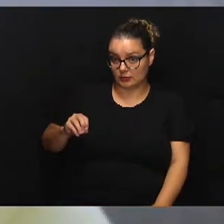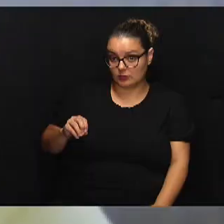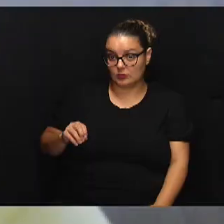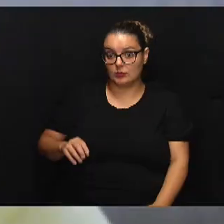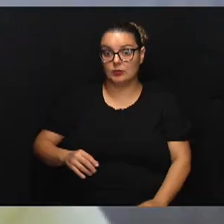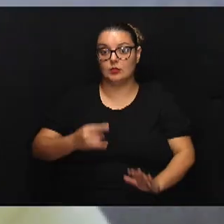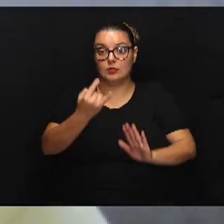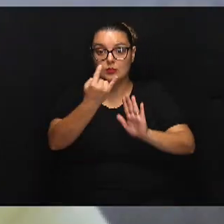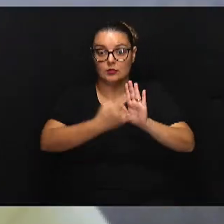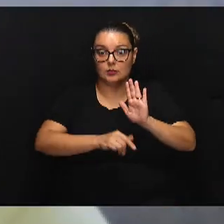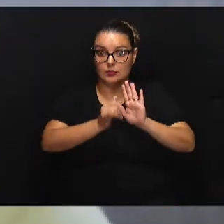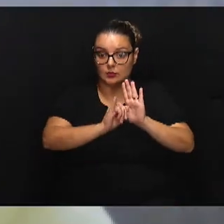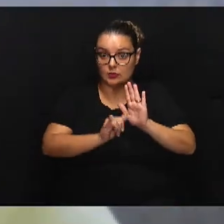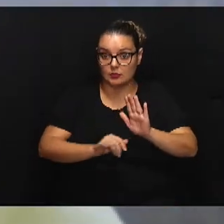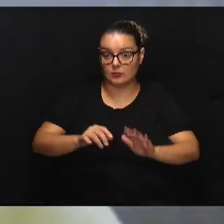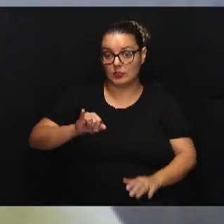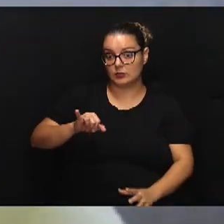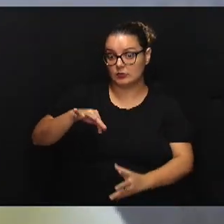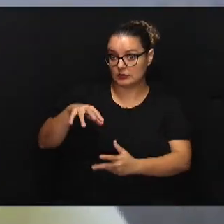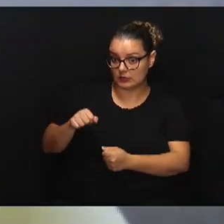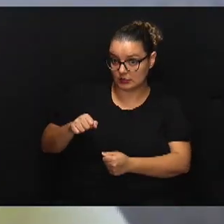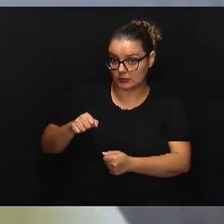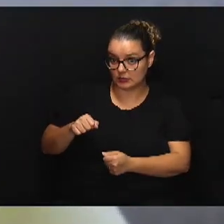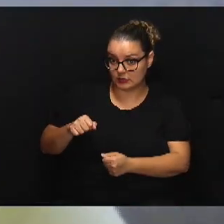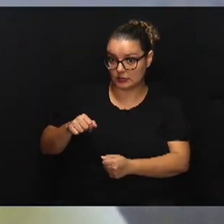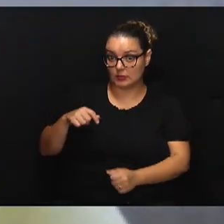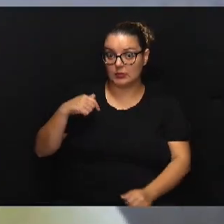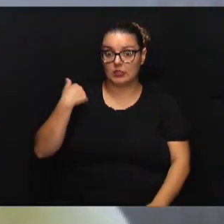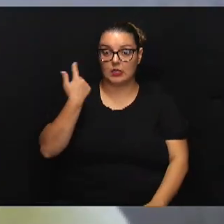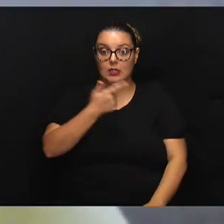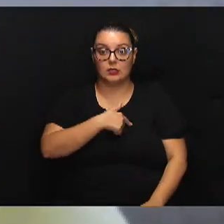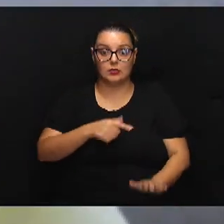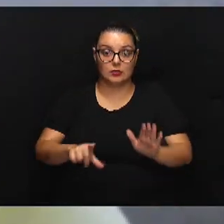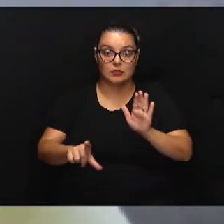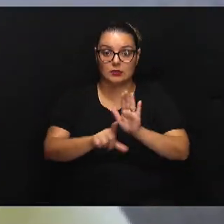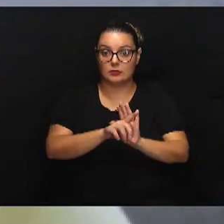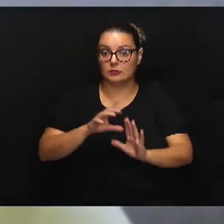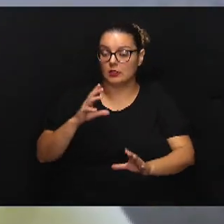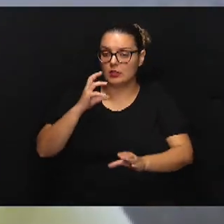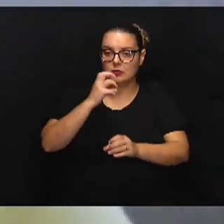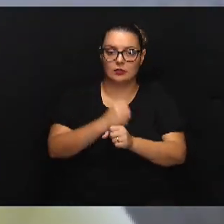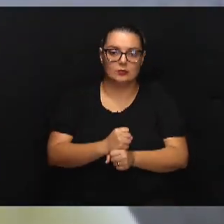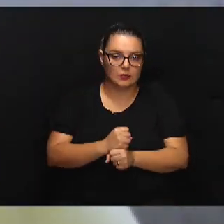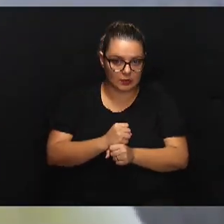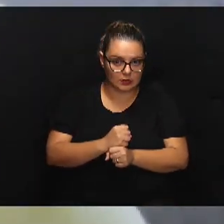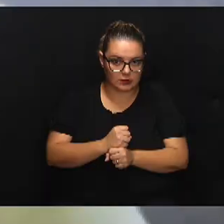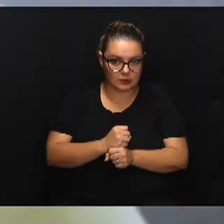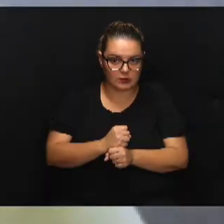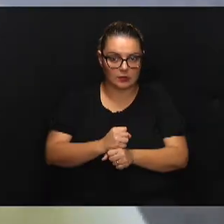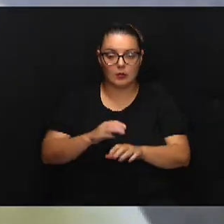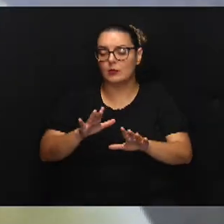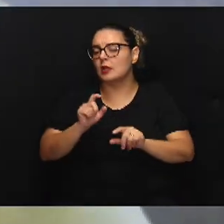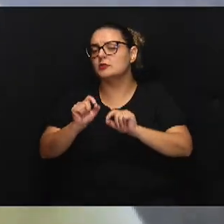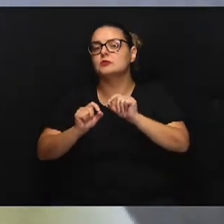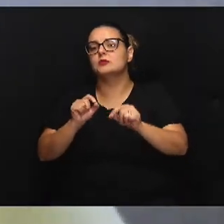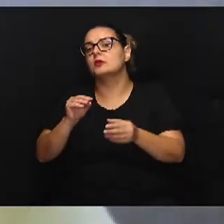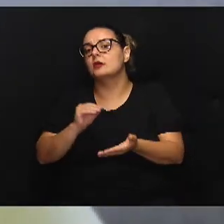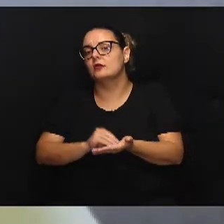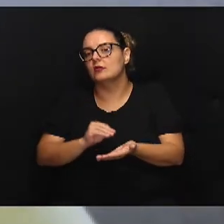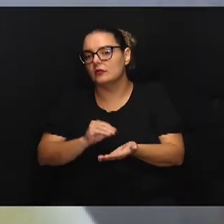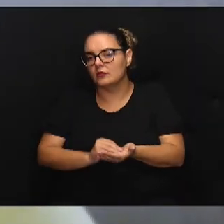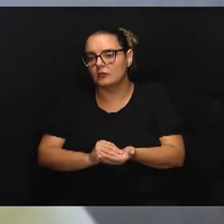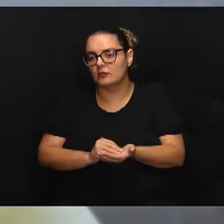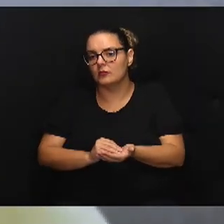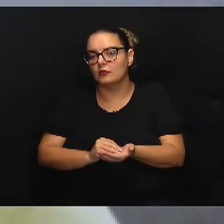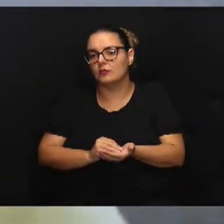documentos internacionais. A nossa lei, ela é completa. Só que o que falta é aqui o